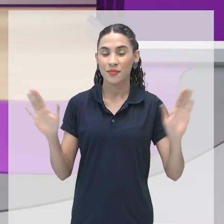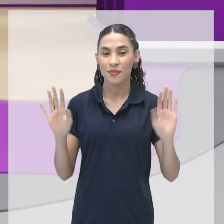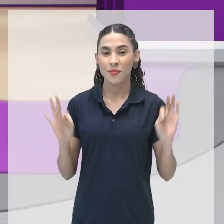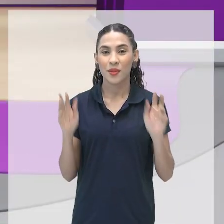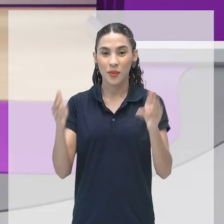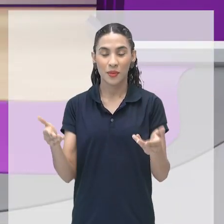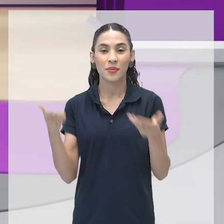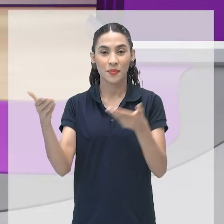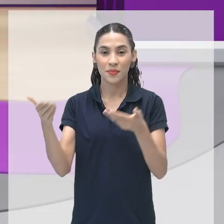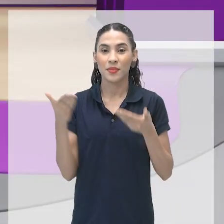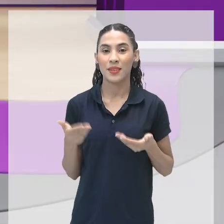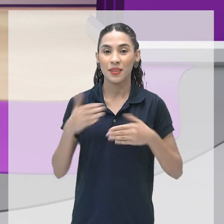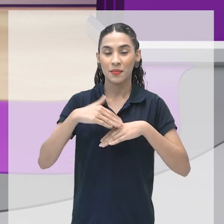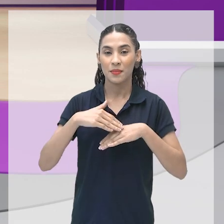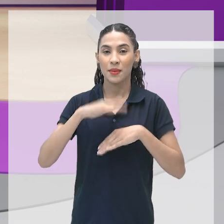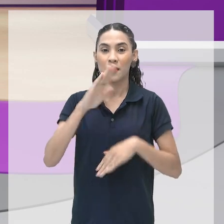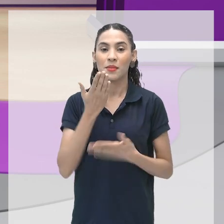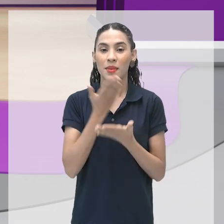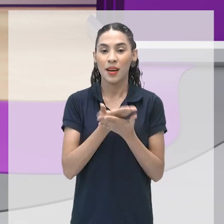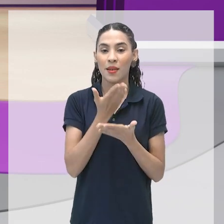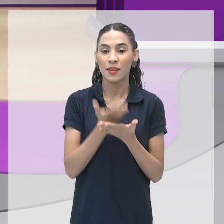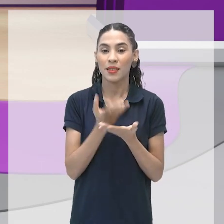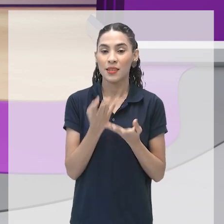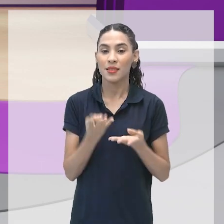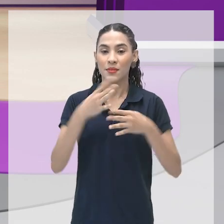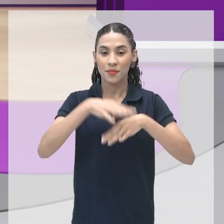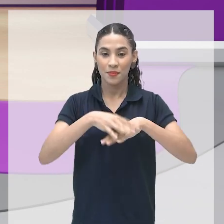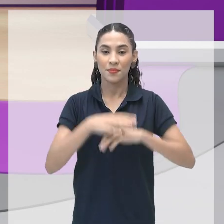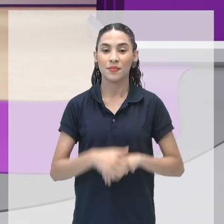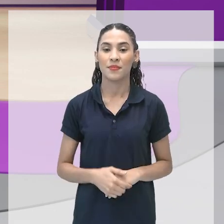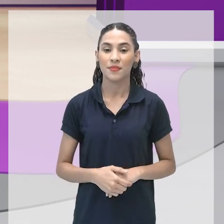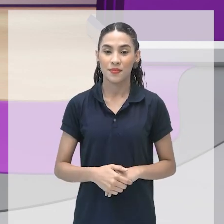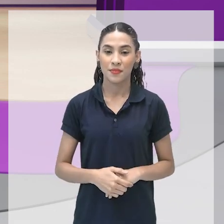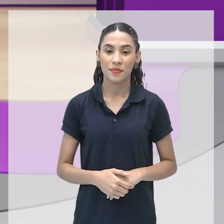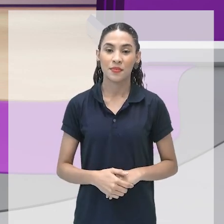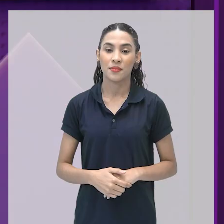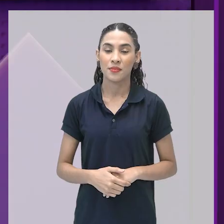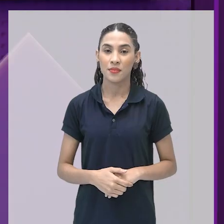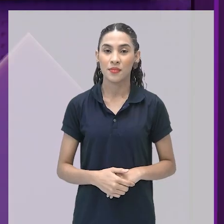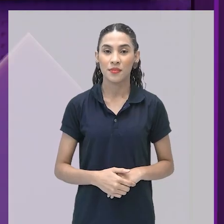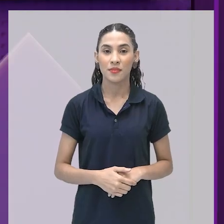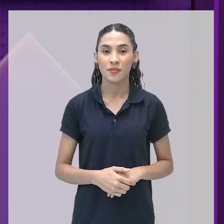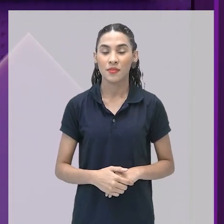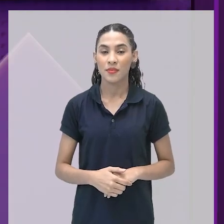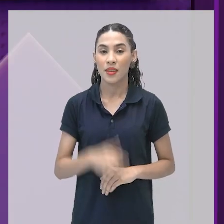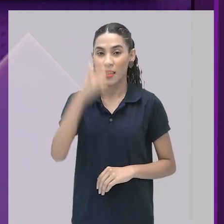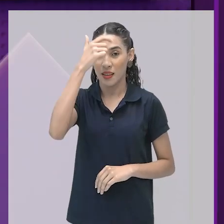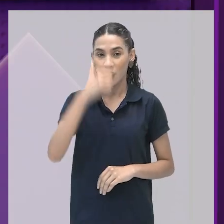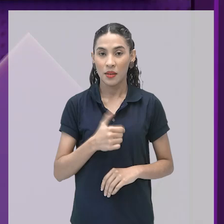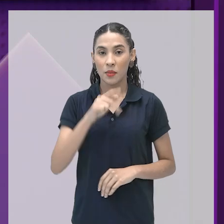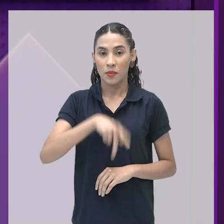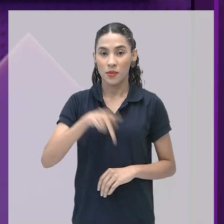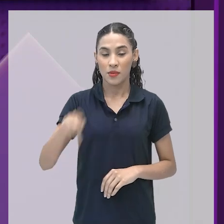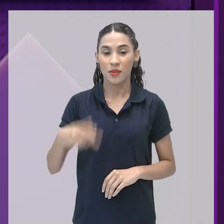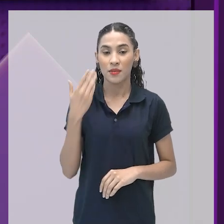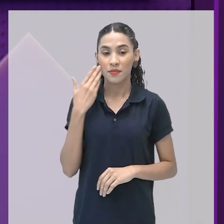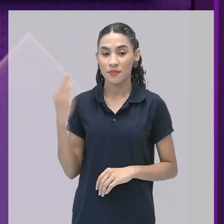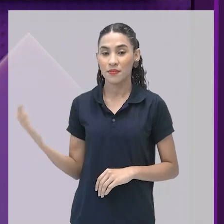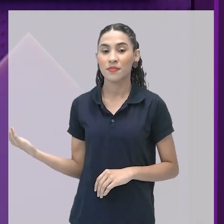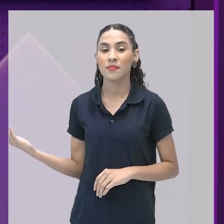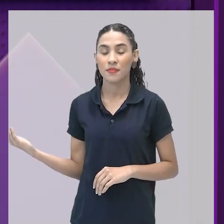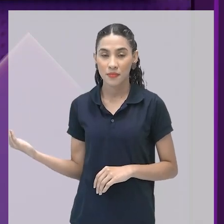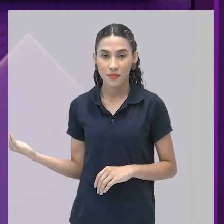a todos, sejam bem-vindos a mais uma aula do componente de matemática. Eu sou a professora